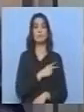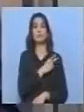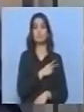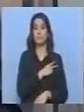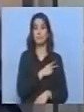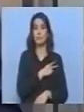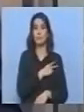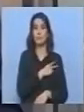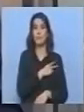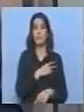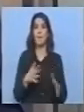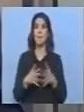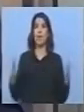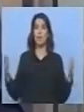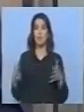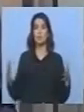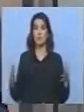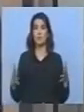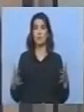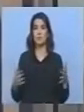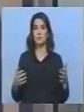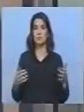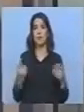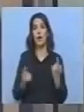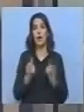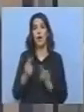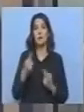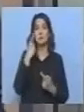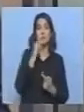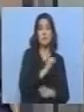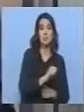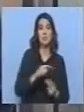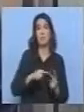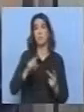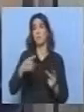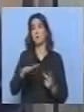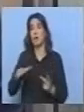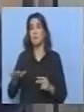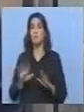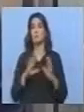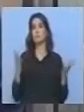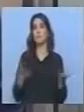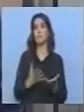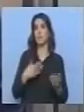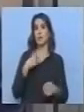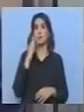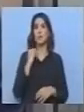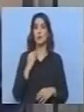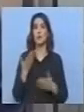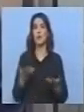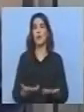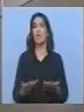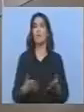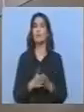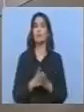universidades de maior dimensão, enfim, algumas nesta especialidade, outras noutras áreas, mas, de modo geral, creio que usamos neste